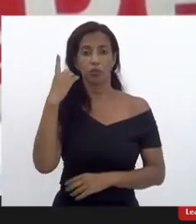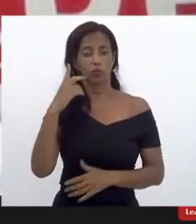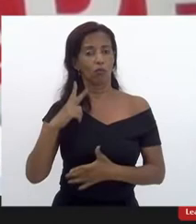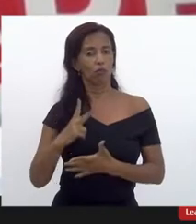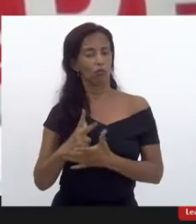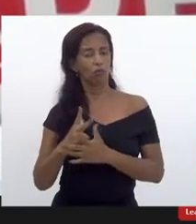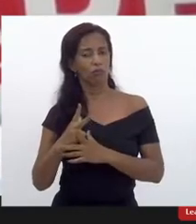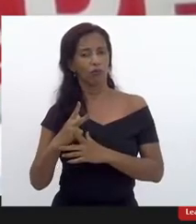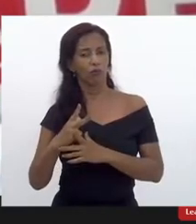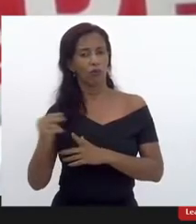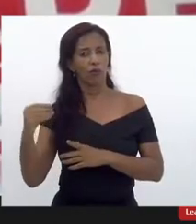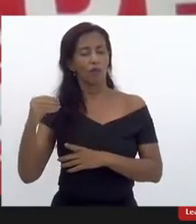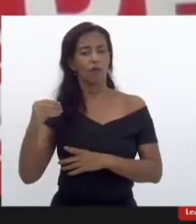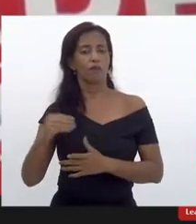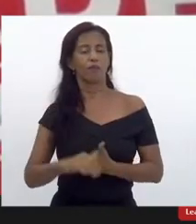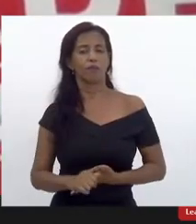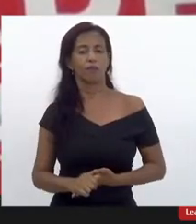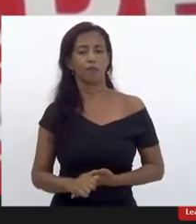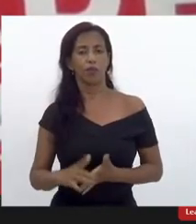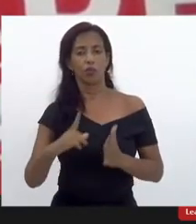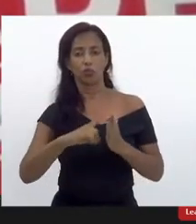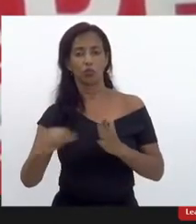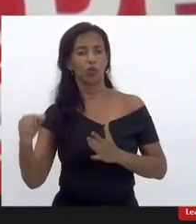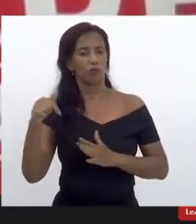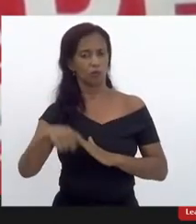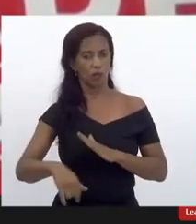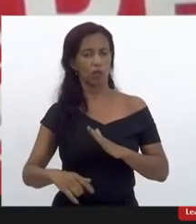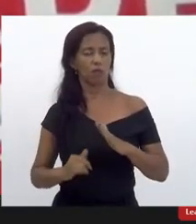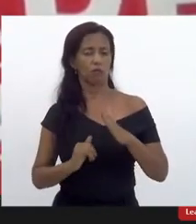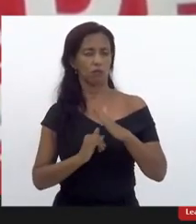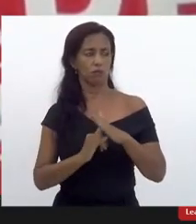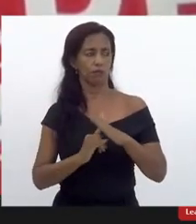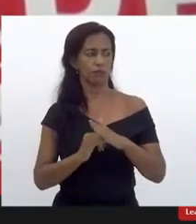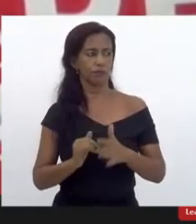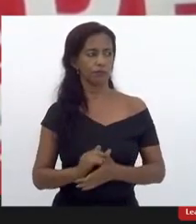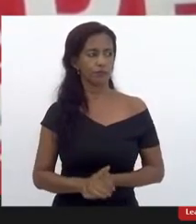eleitos da nossa fundação,